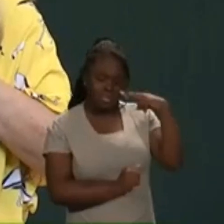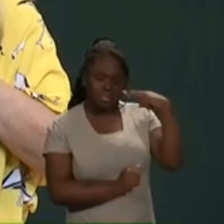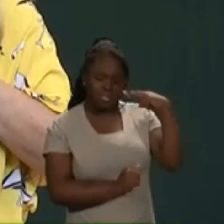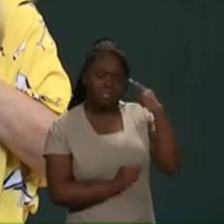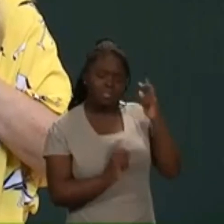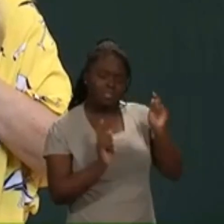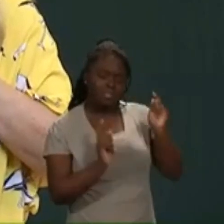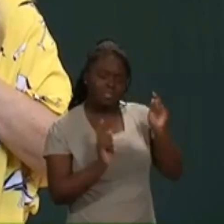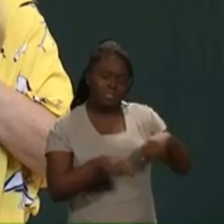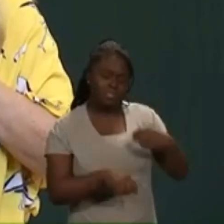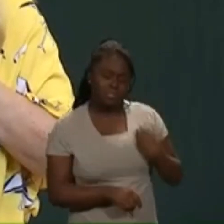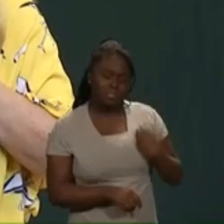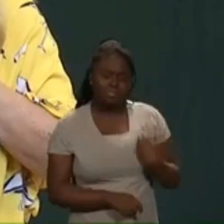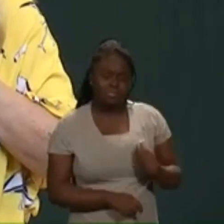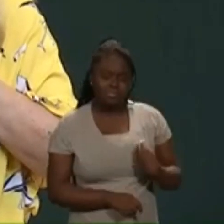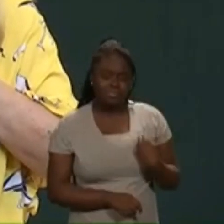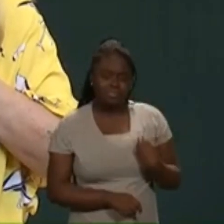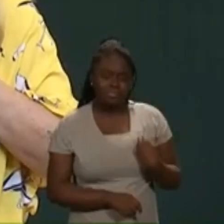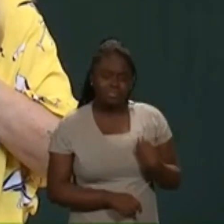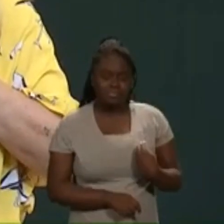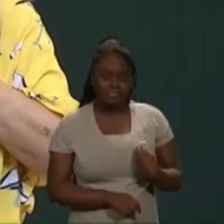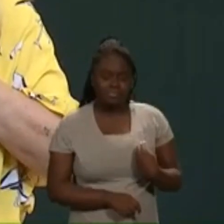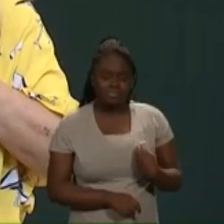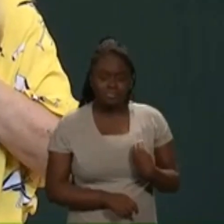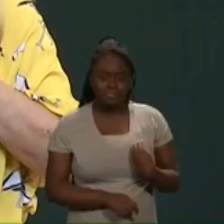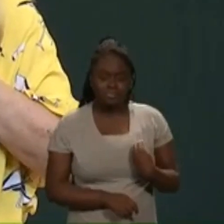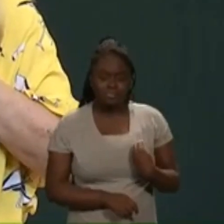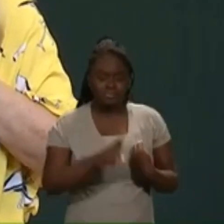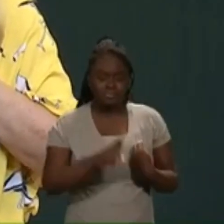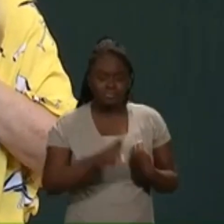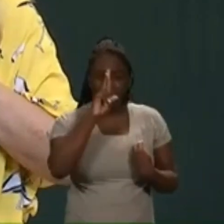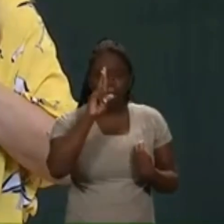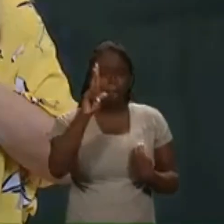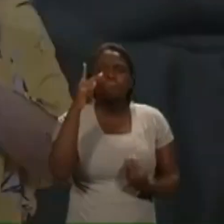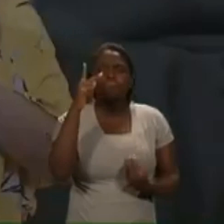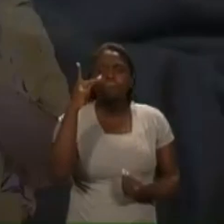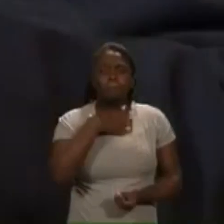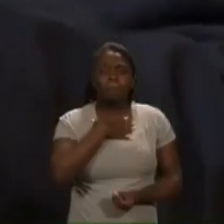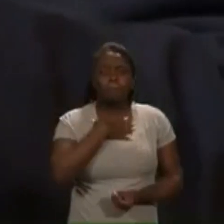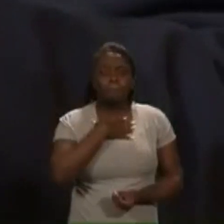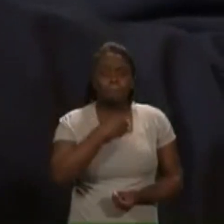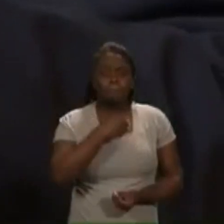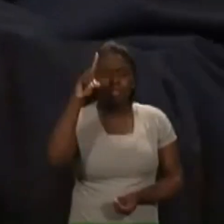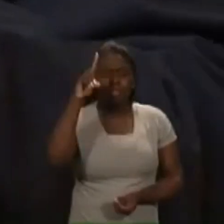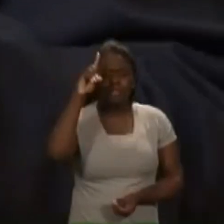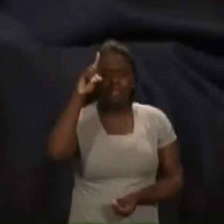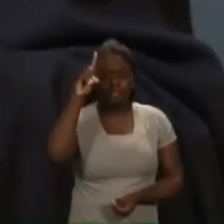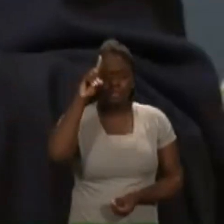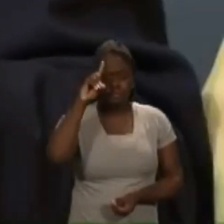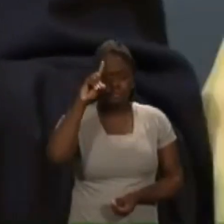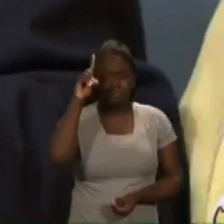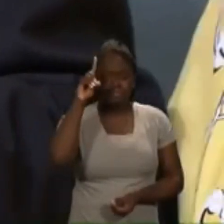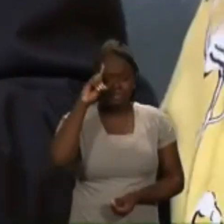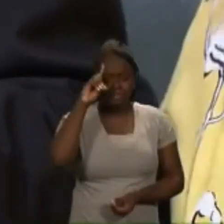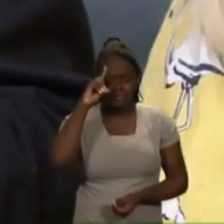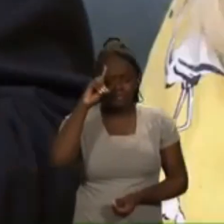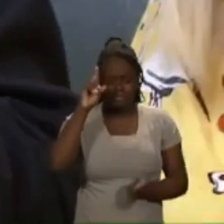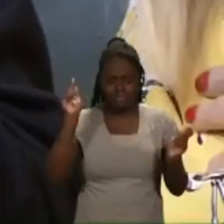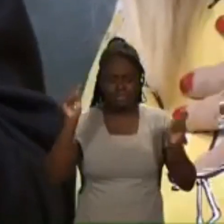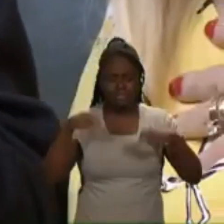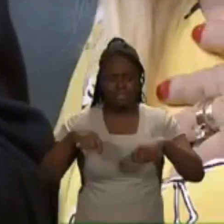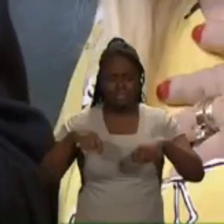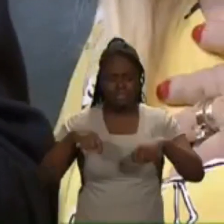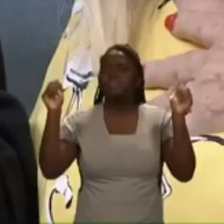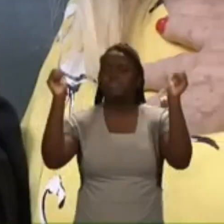possa viver, Pai. Senhor, que teus filhos caminhem cada dia, te